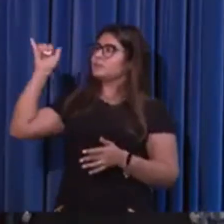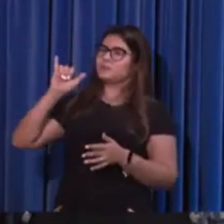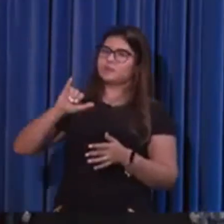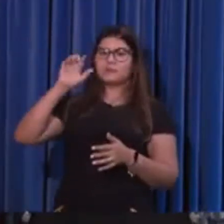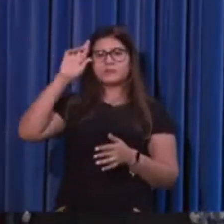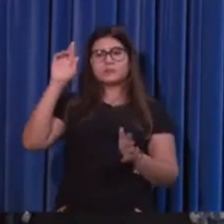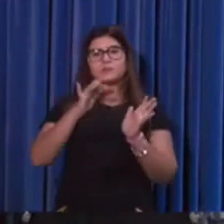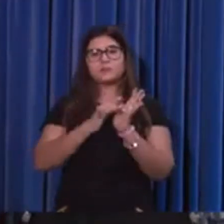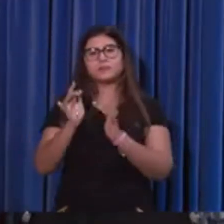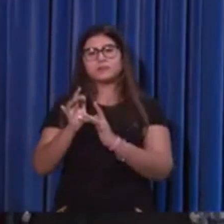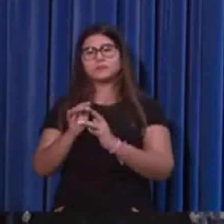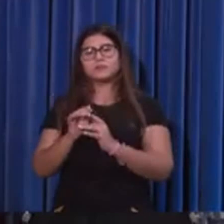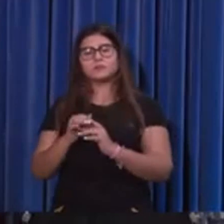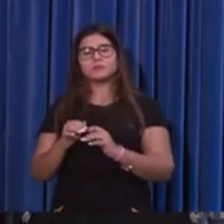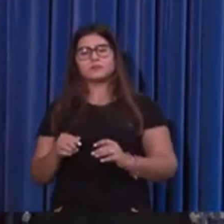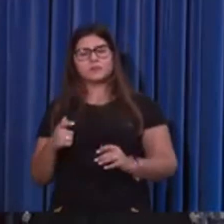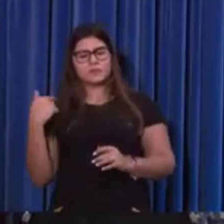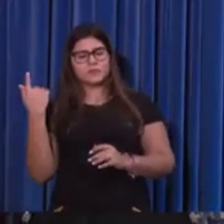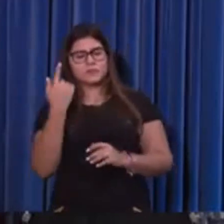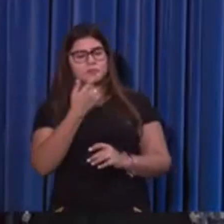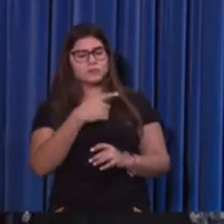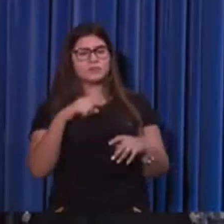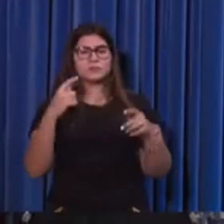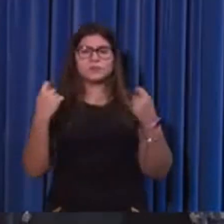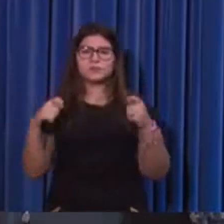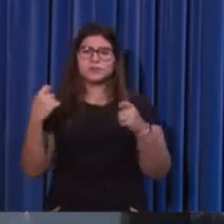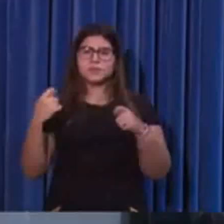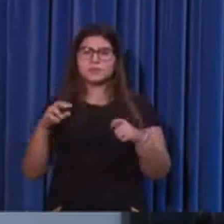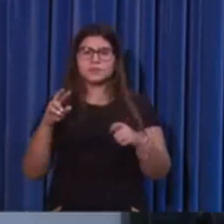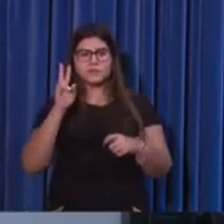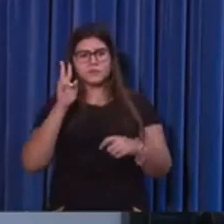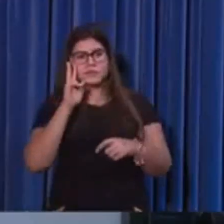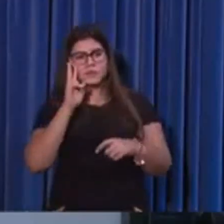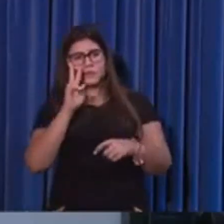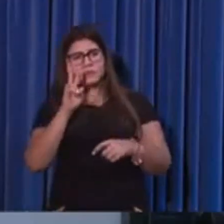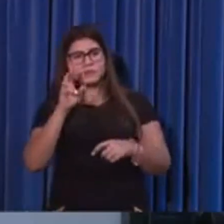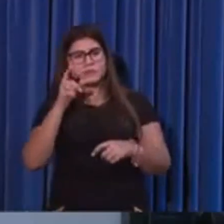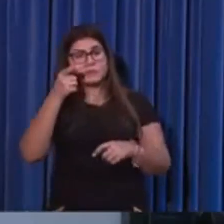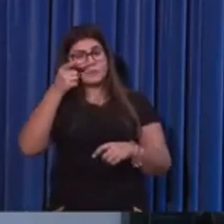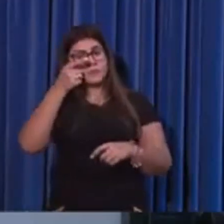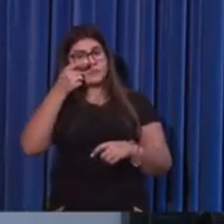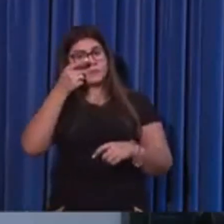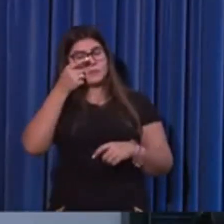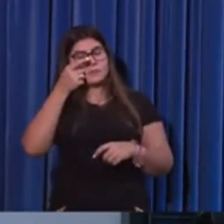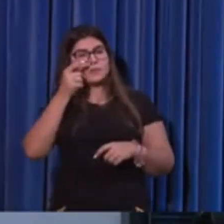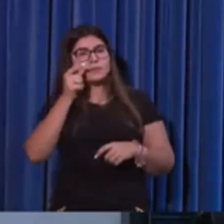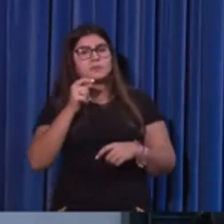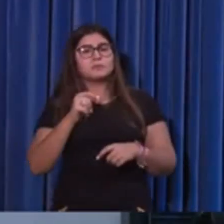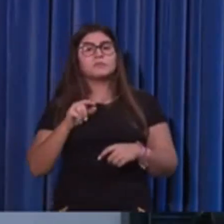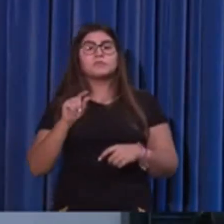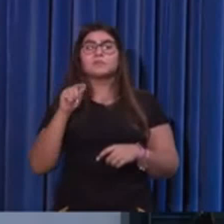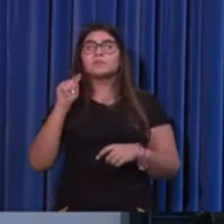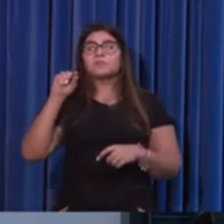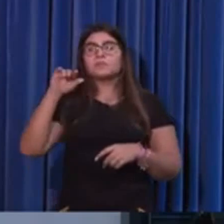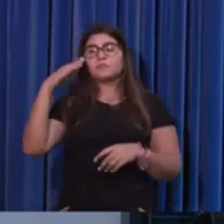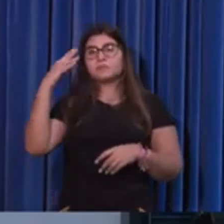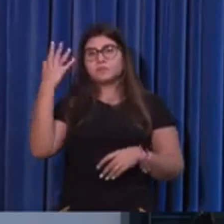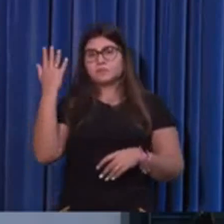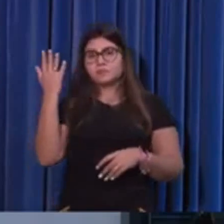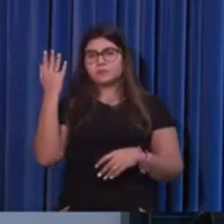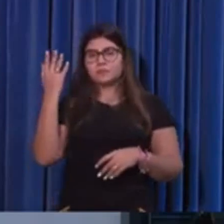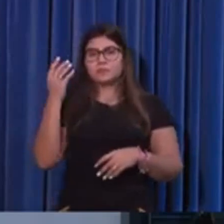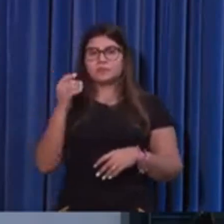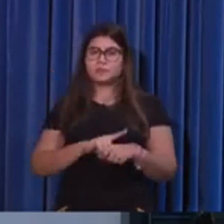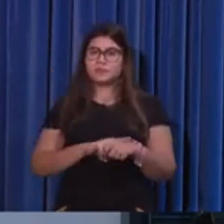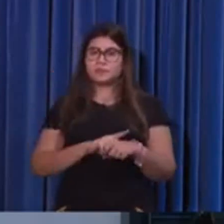nós precisamos olhar o seu contexto, a realidade que estava acontecendo, mas a palavra de Deus, ela é viva e